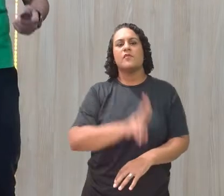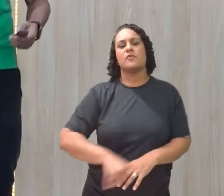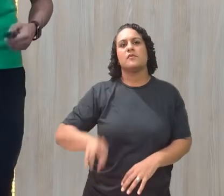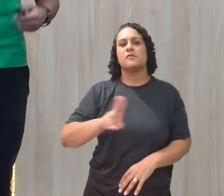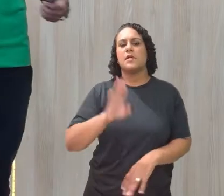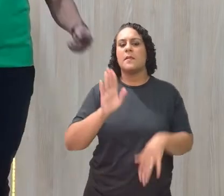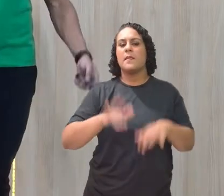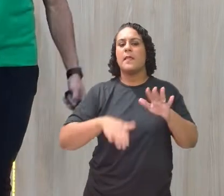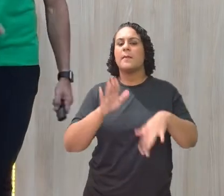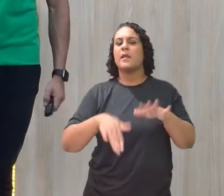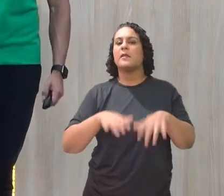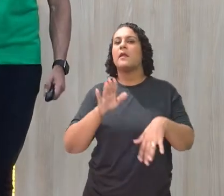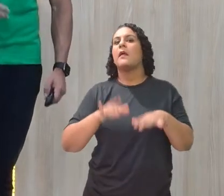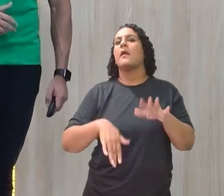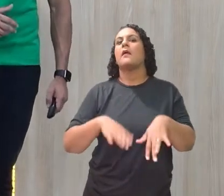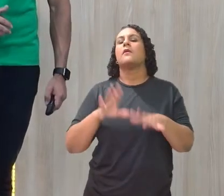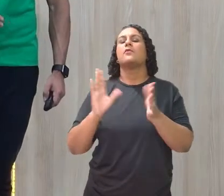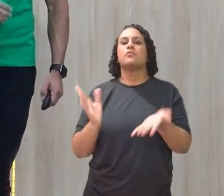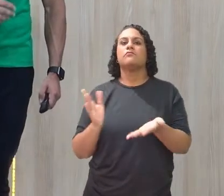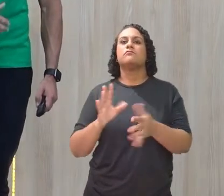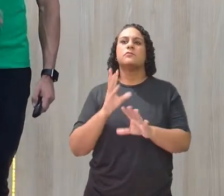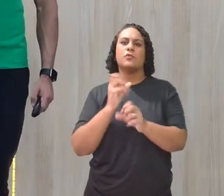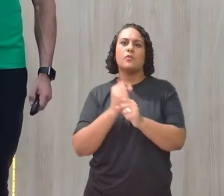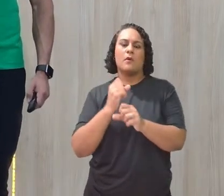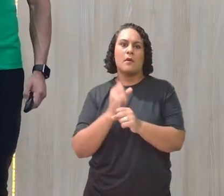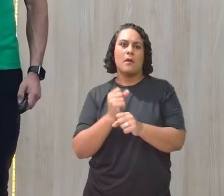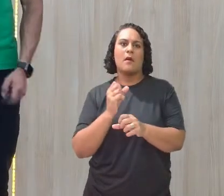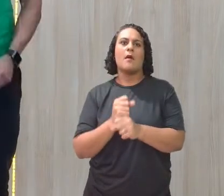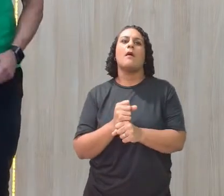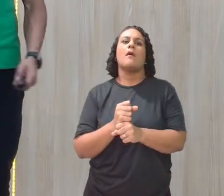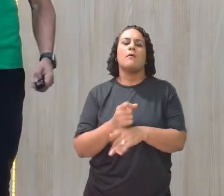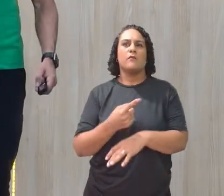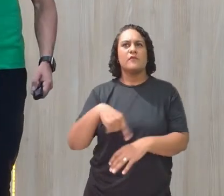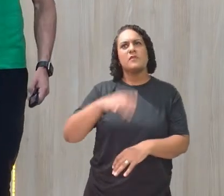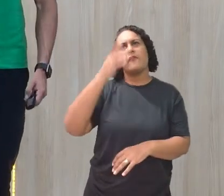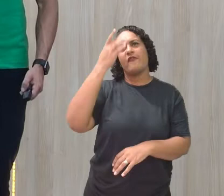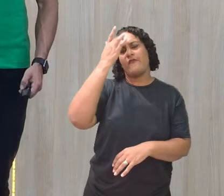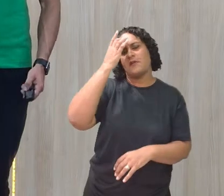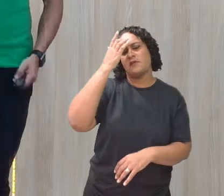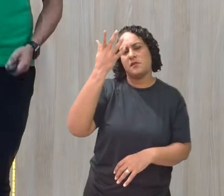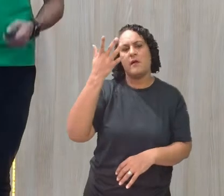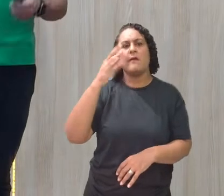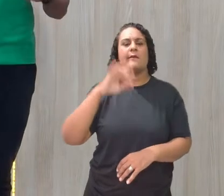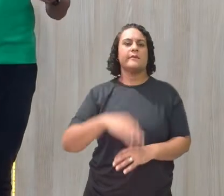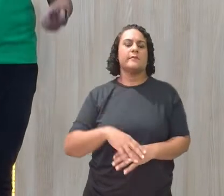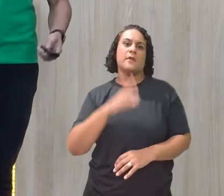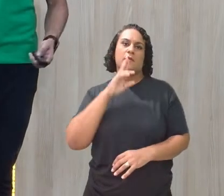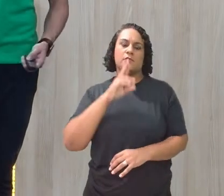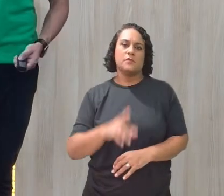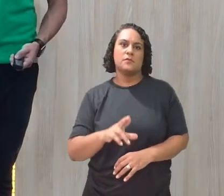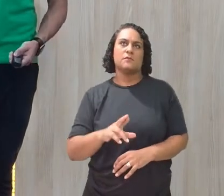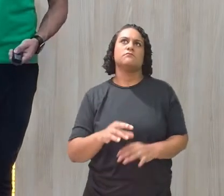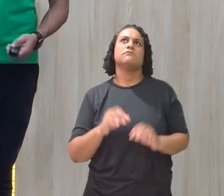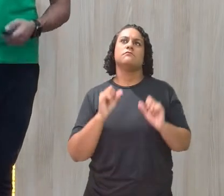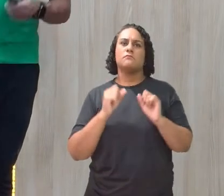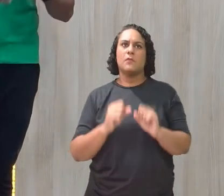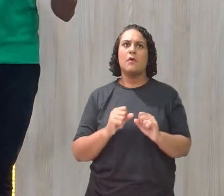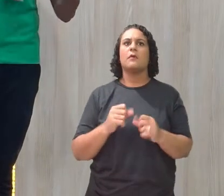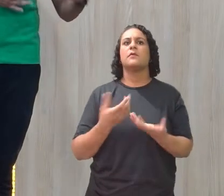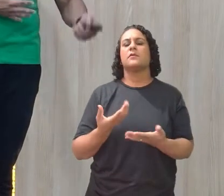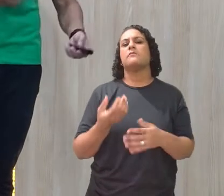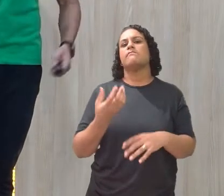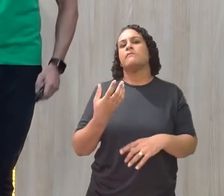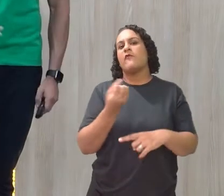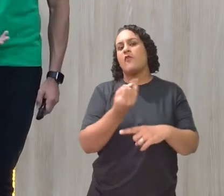de acordo com a necessidade de alguma questão que você tenha facilidade de resolver, seja o número na